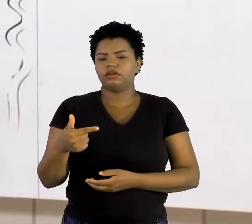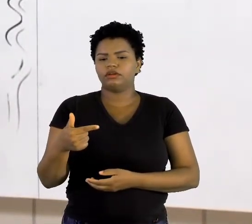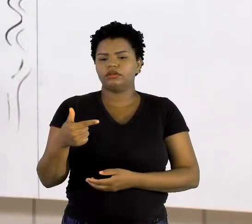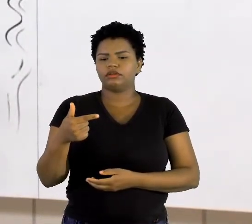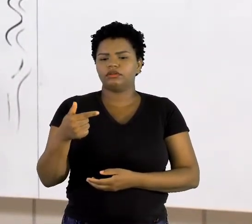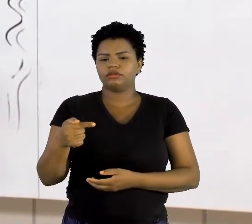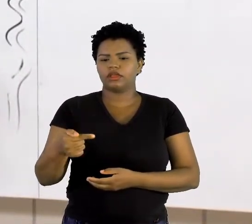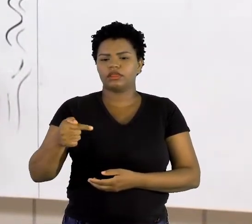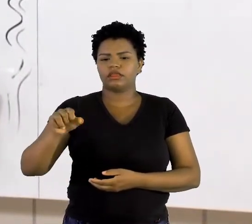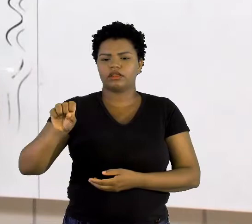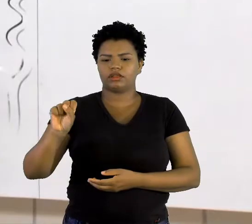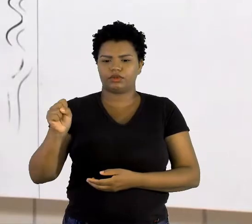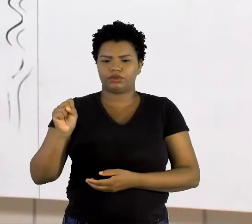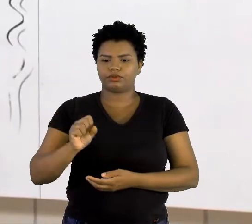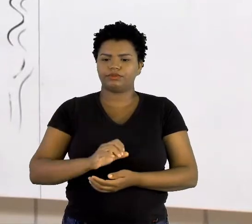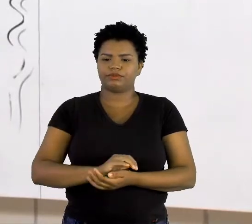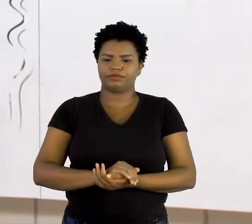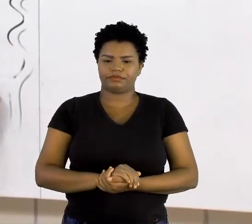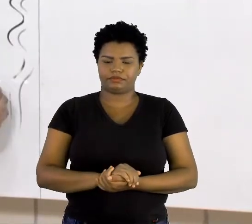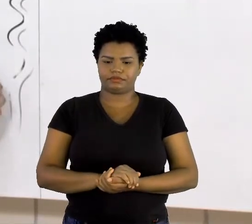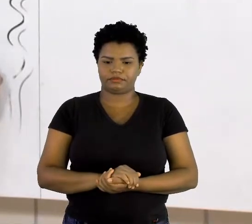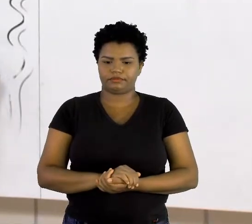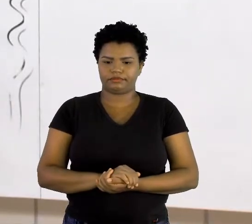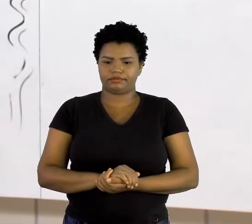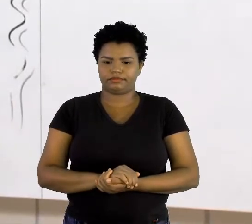3 inteiros, 78 centésimos.